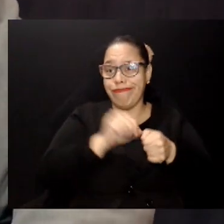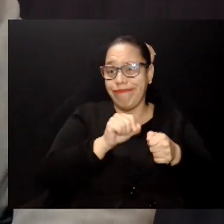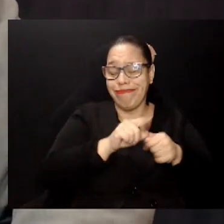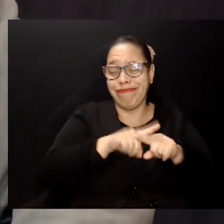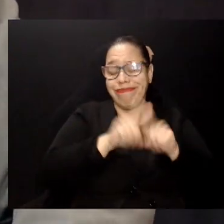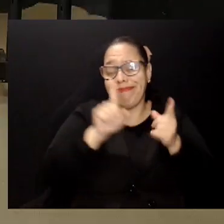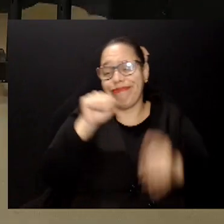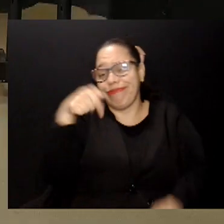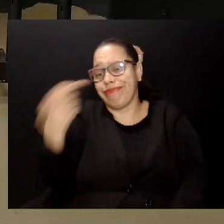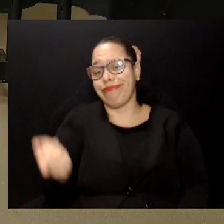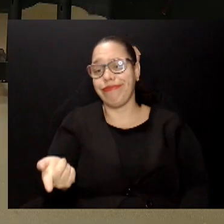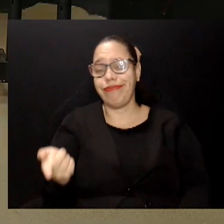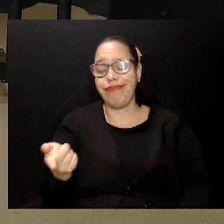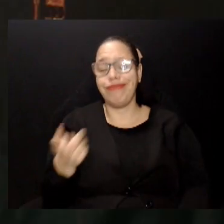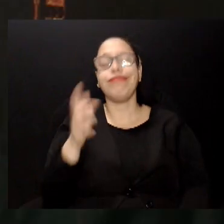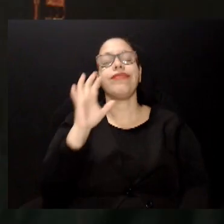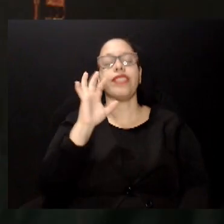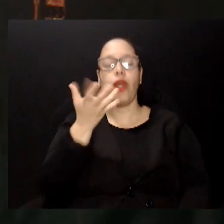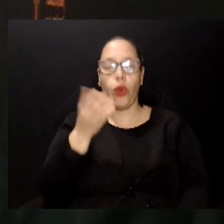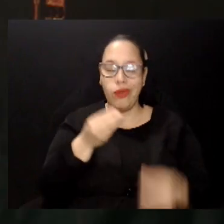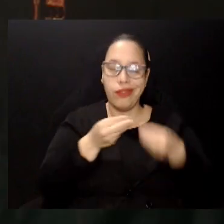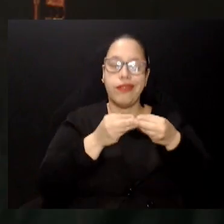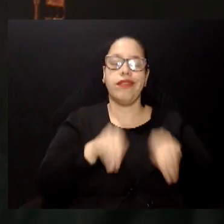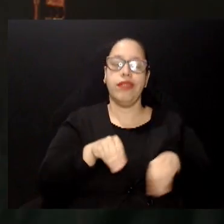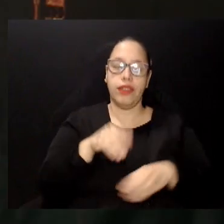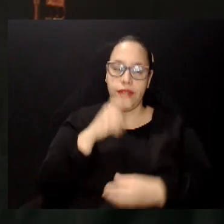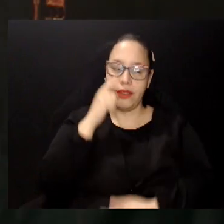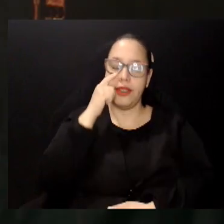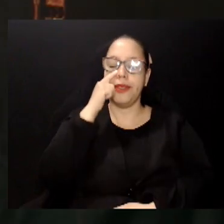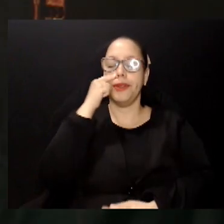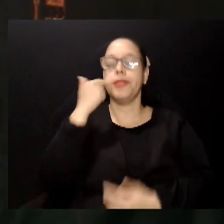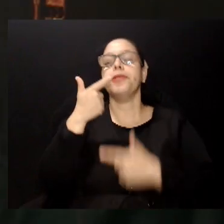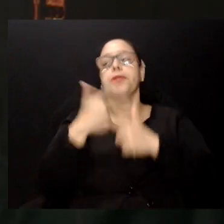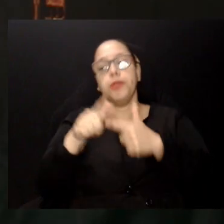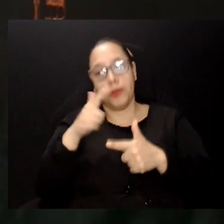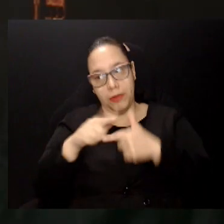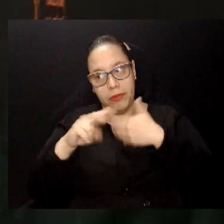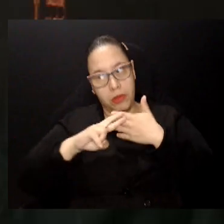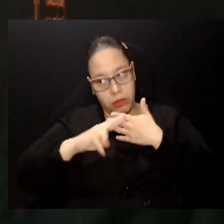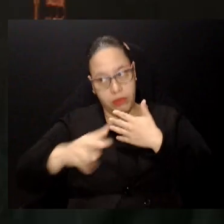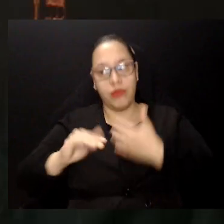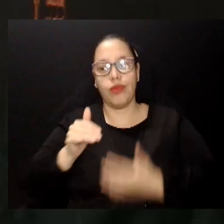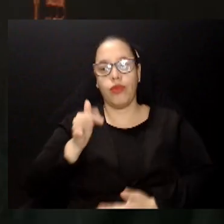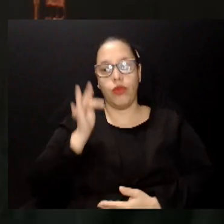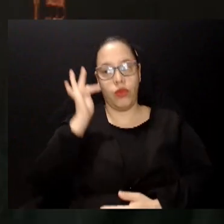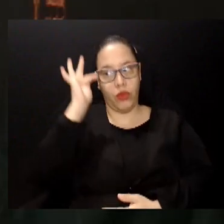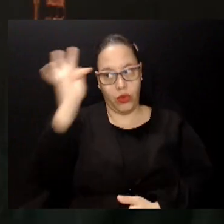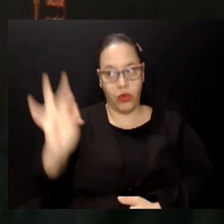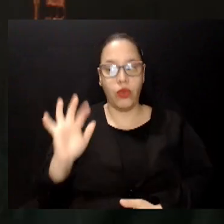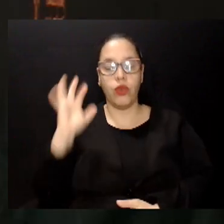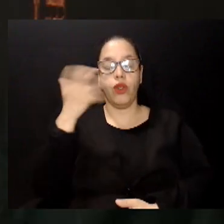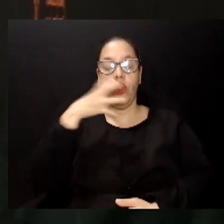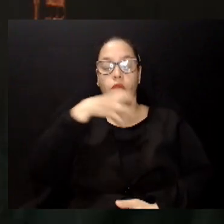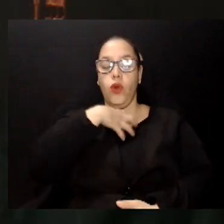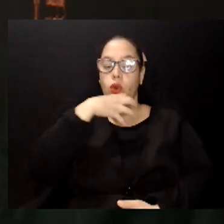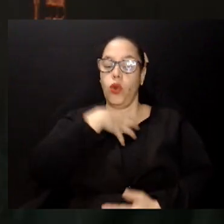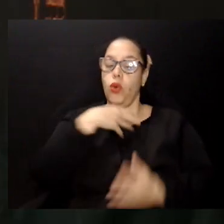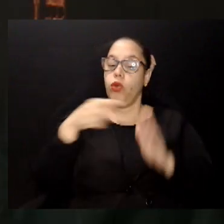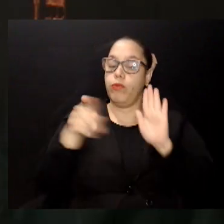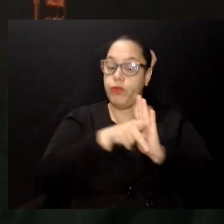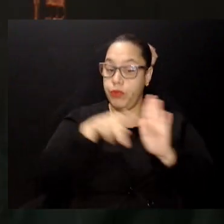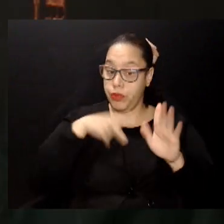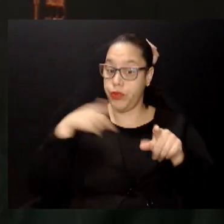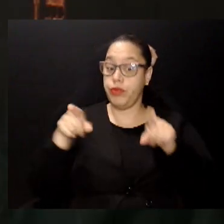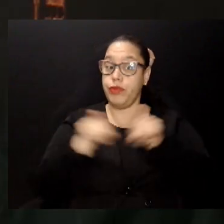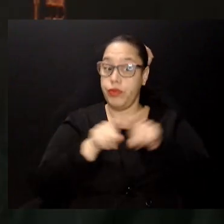né? A gente tem que arcar com as consequências, né? Então, essa questão de sensação de pertencimento também faz